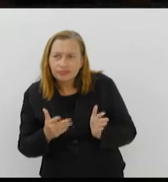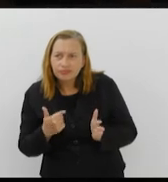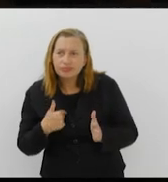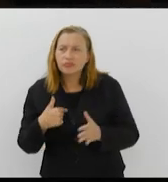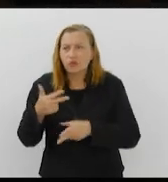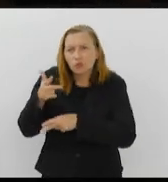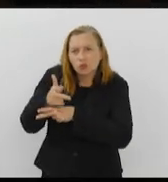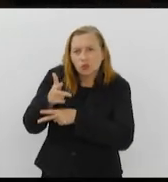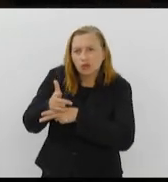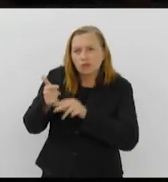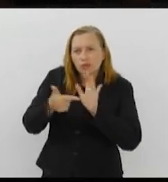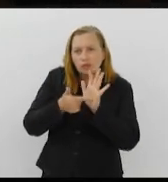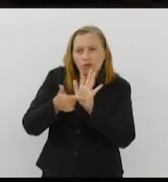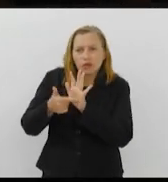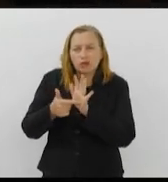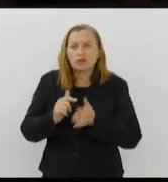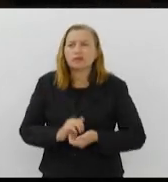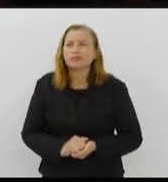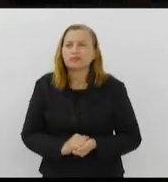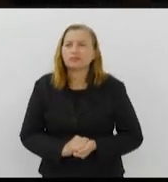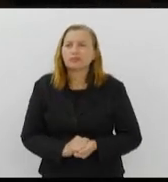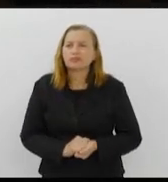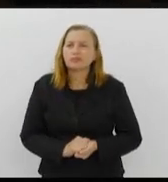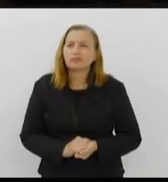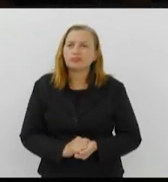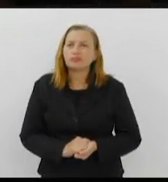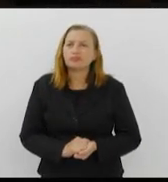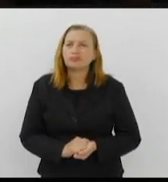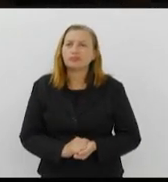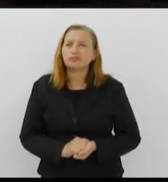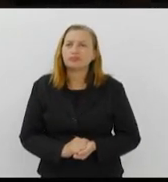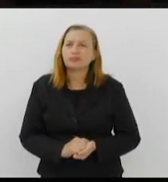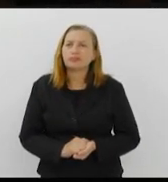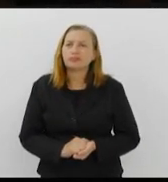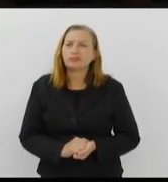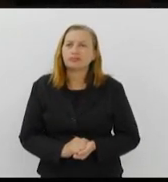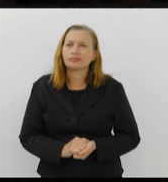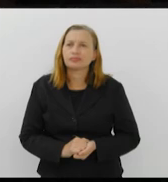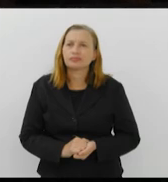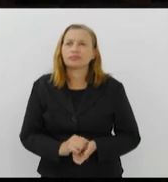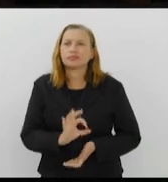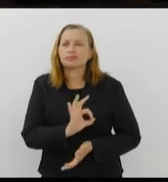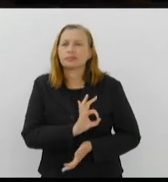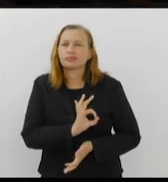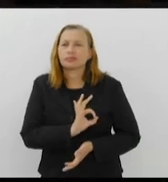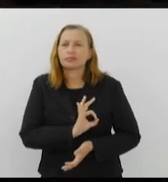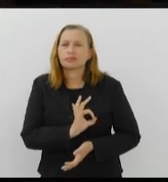as imagens, ele se autotitula Polícia do DETRO.